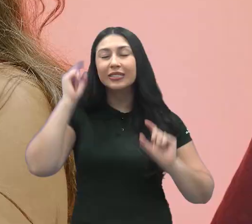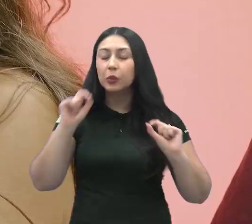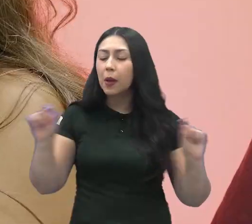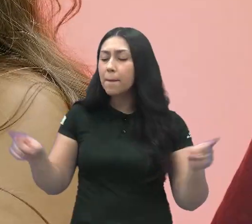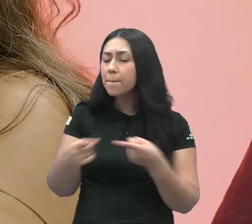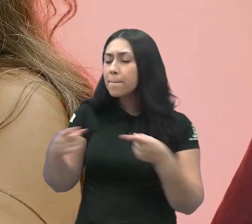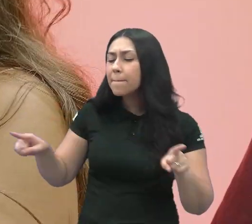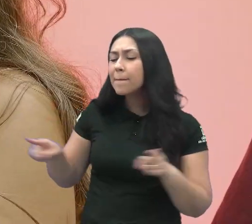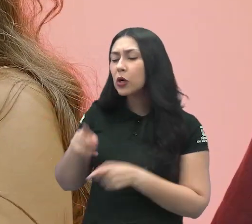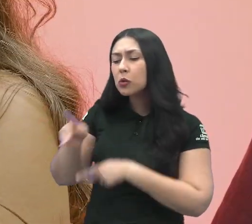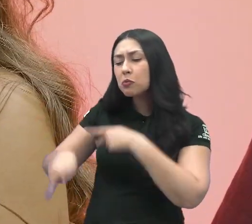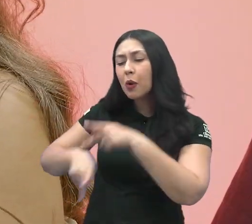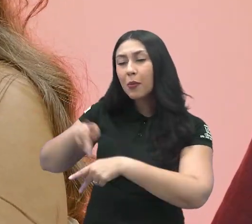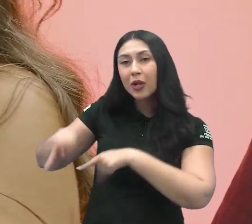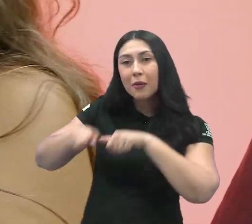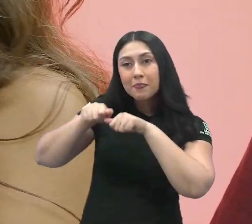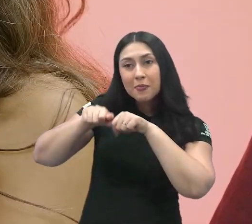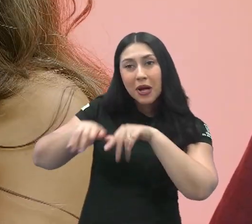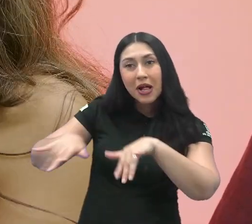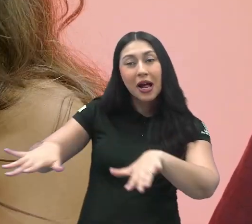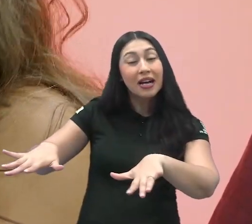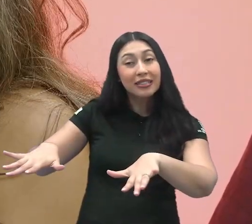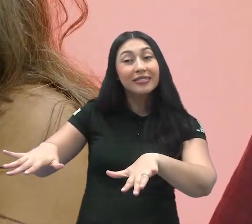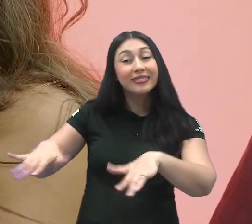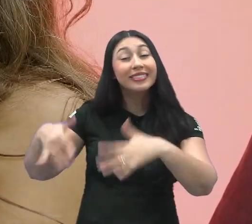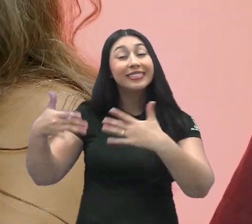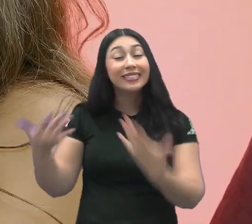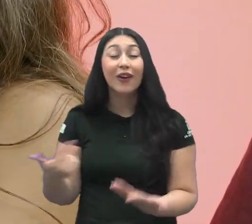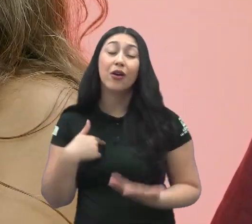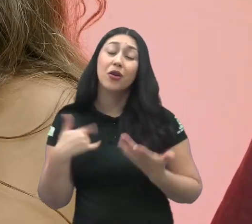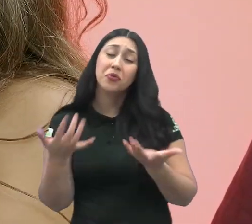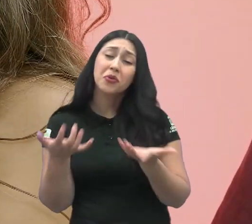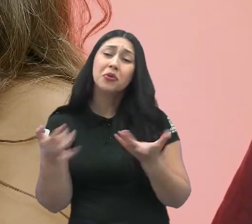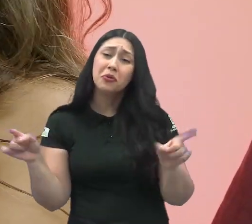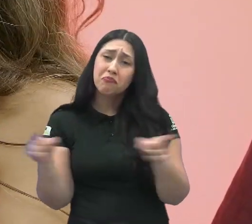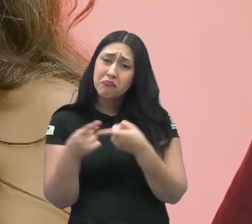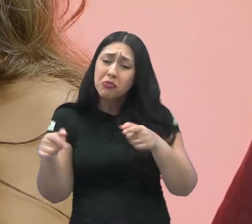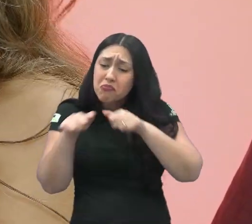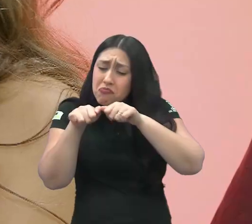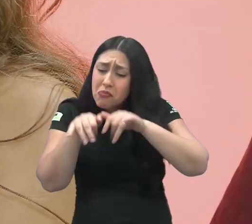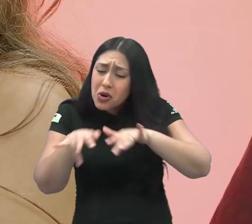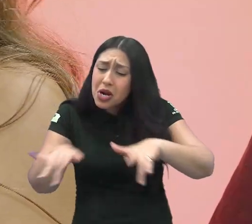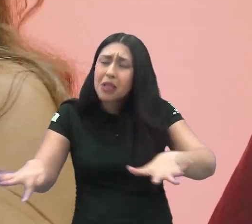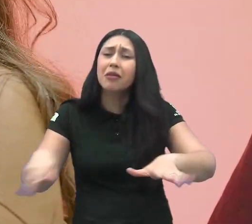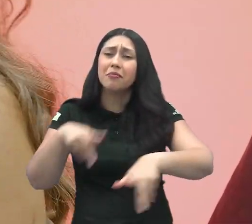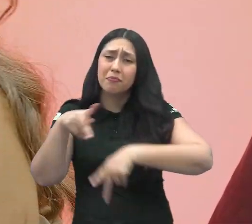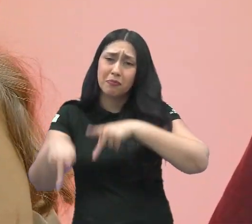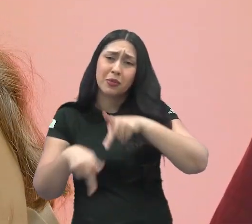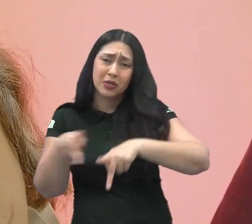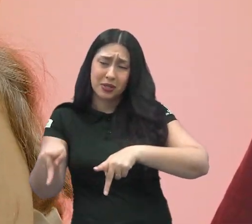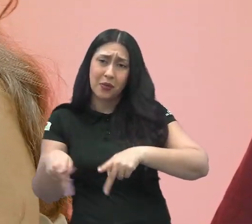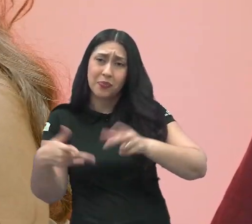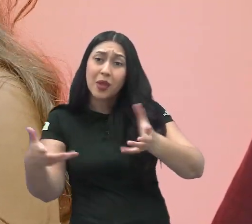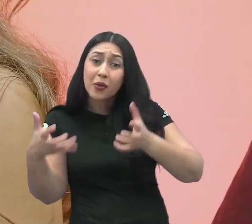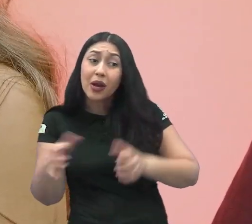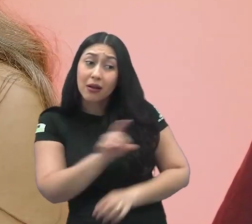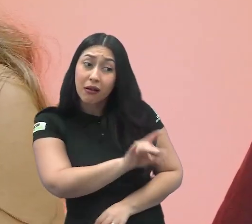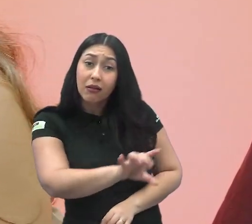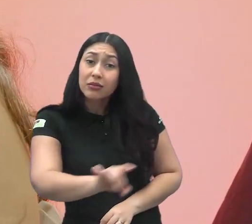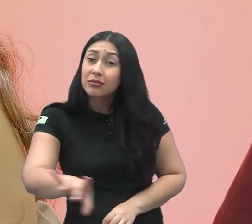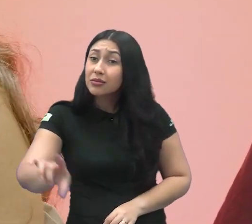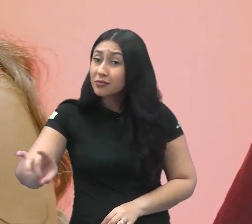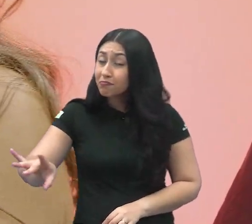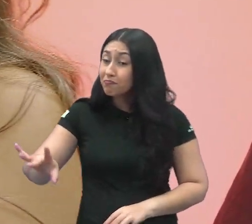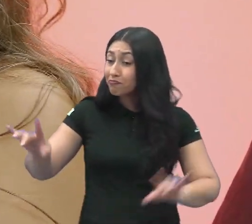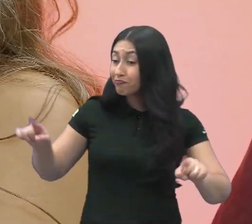popular é a música que chega até as pessoas. Então eu gostaria muito que a minha música se classificasse como pop, porque eu quero que chegue às pessoas, eu quero que as